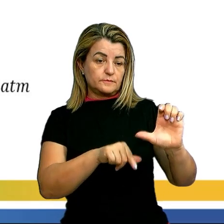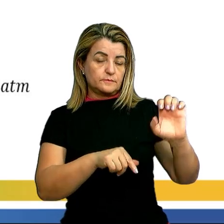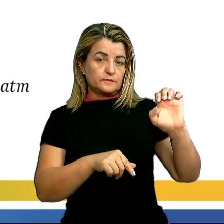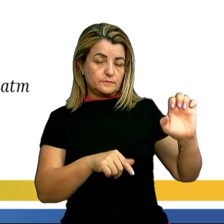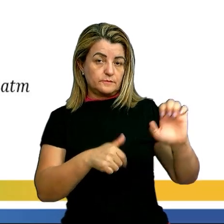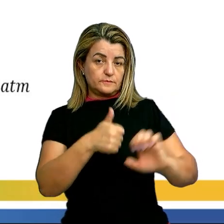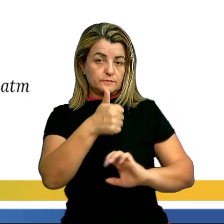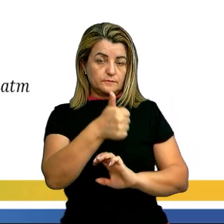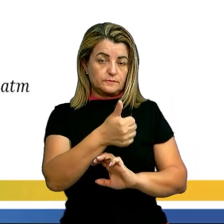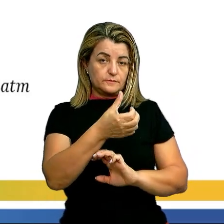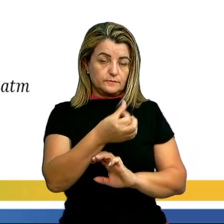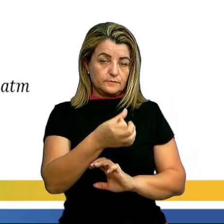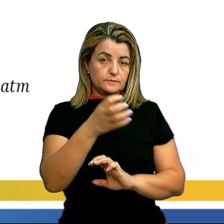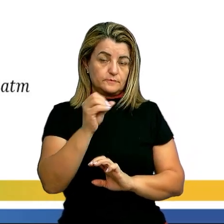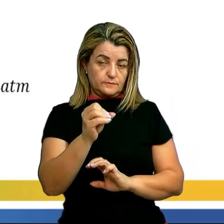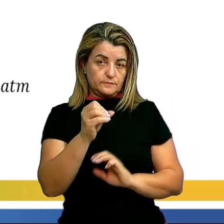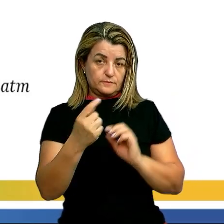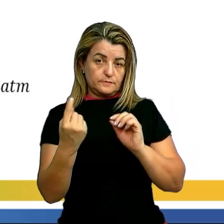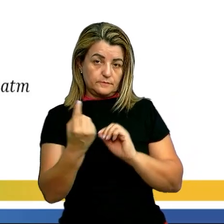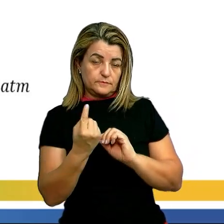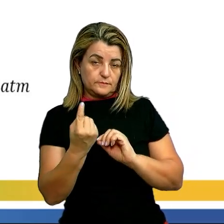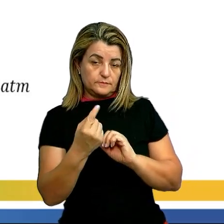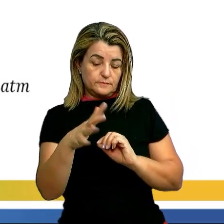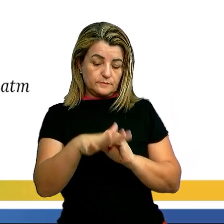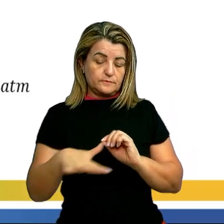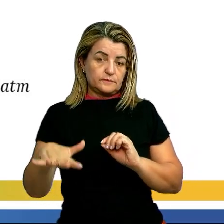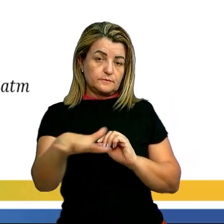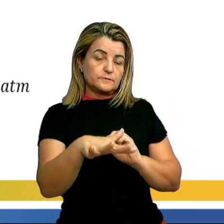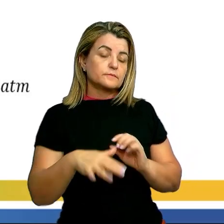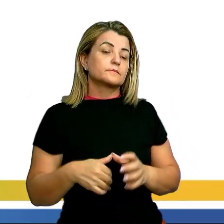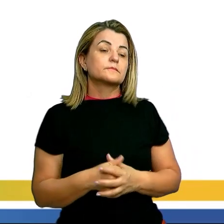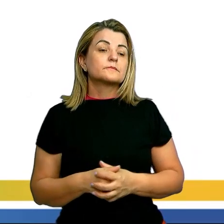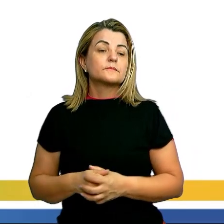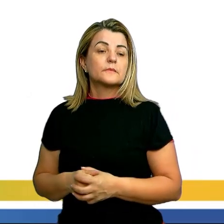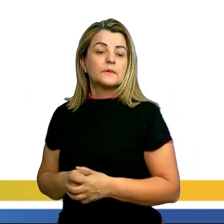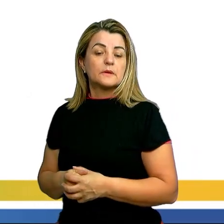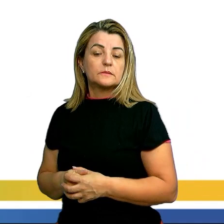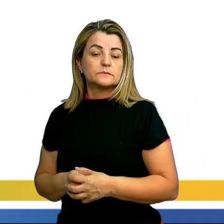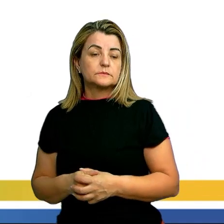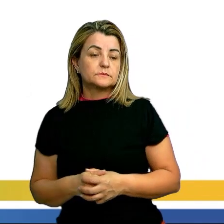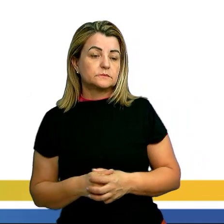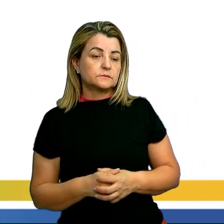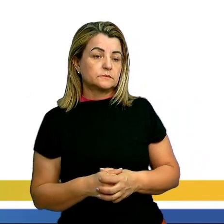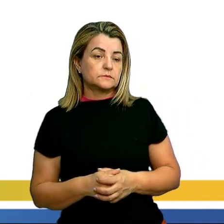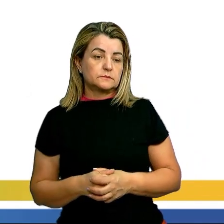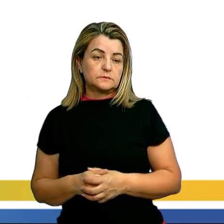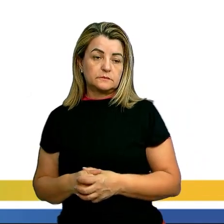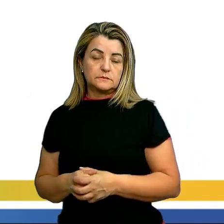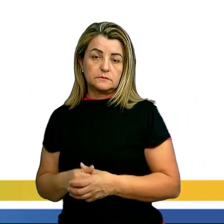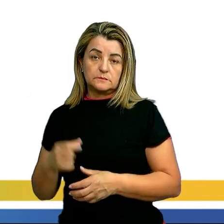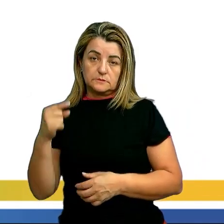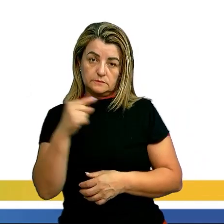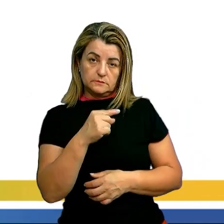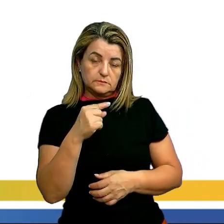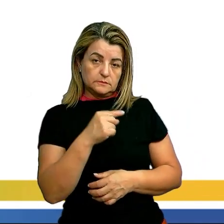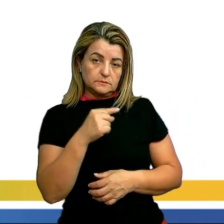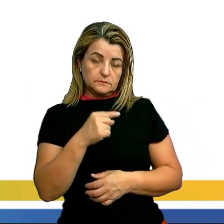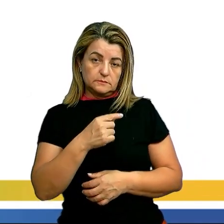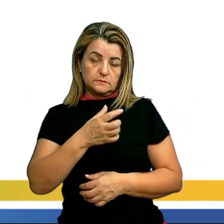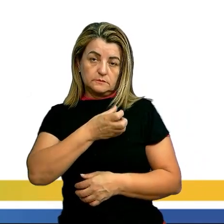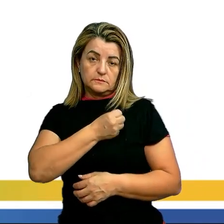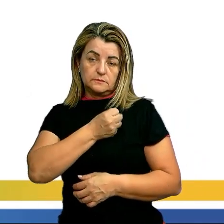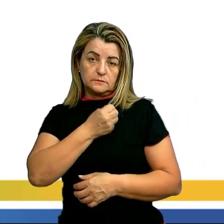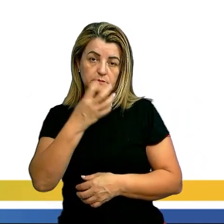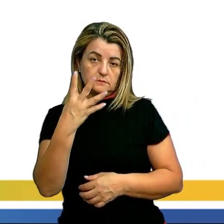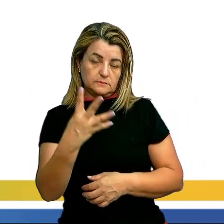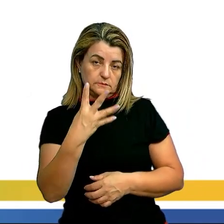160 unidades de área, tá bom? Vamos lá, para a próxima questão. Essa questão é a questão 4,